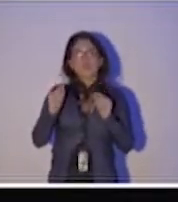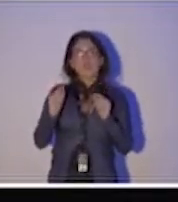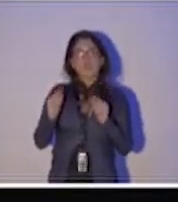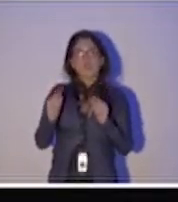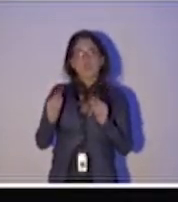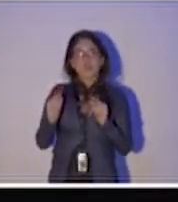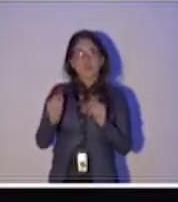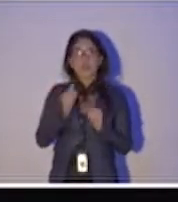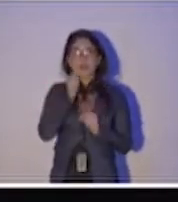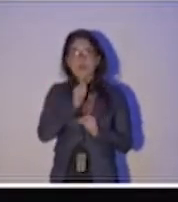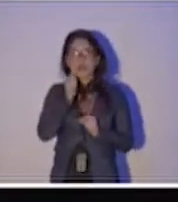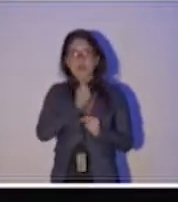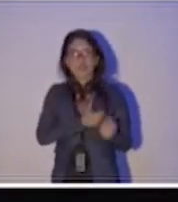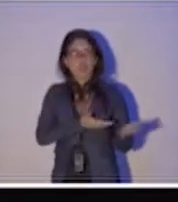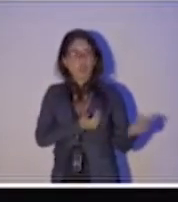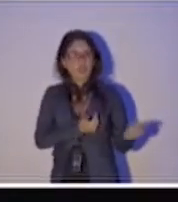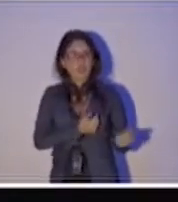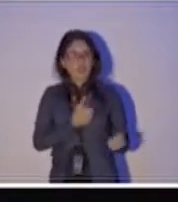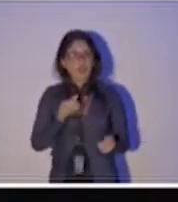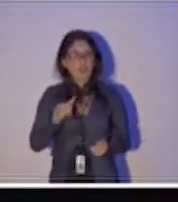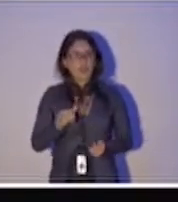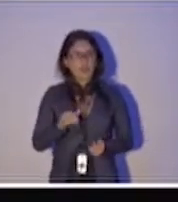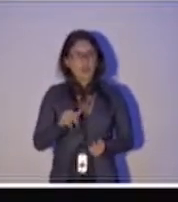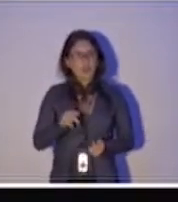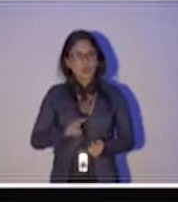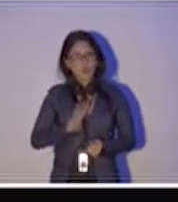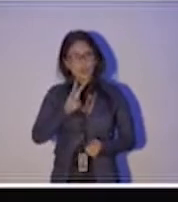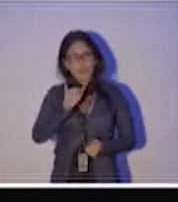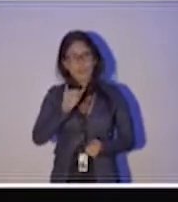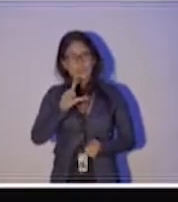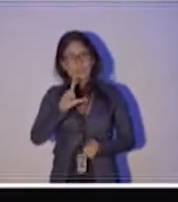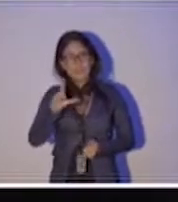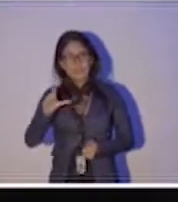a jovem Williane Silva. Olá.